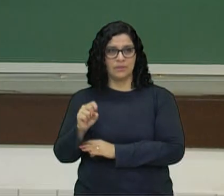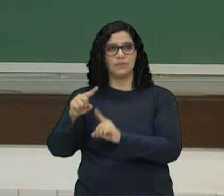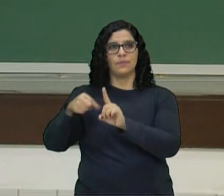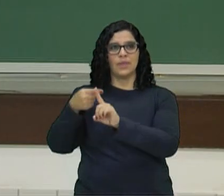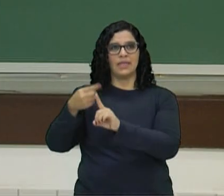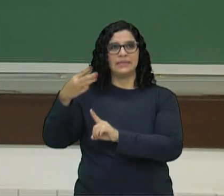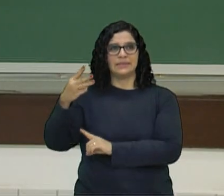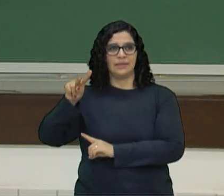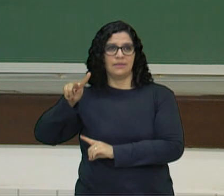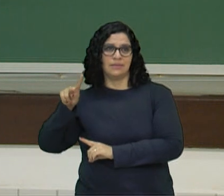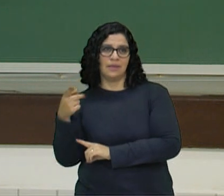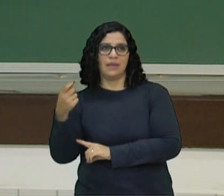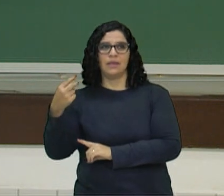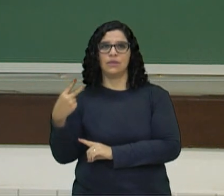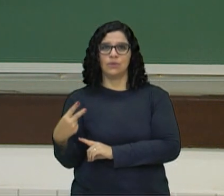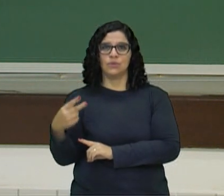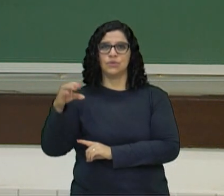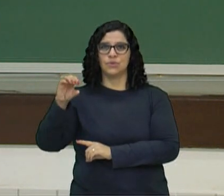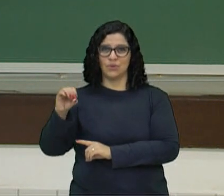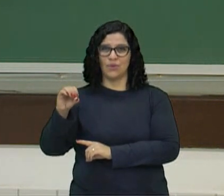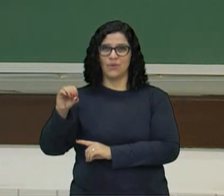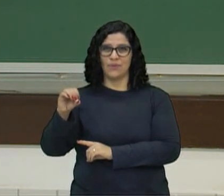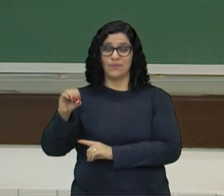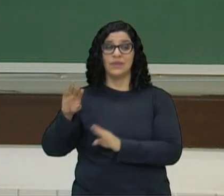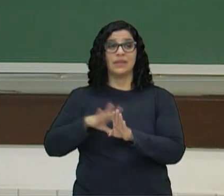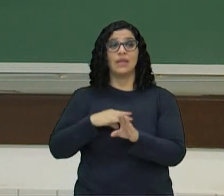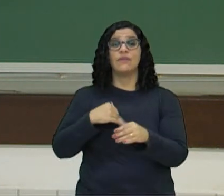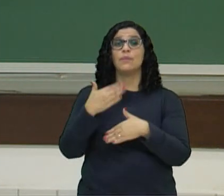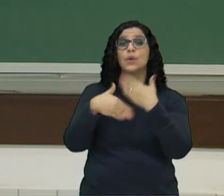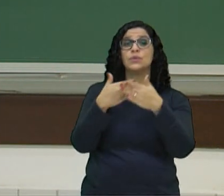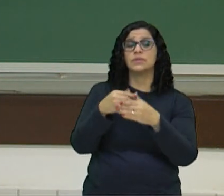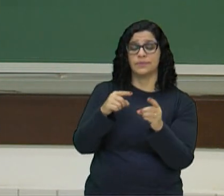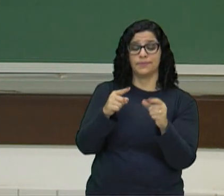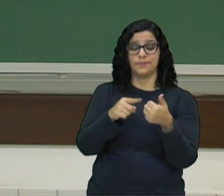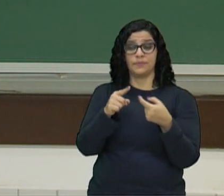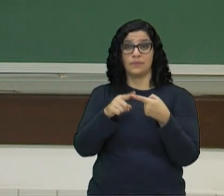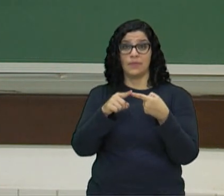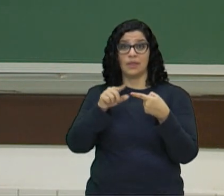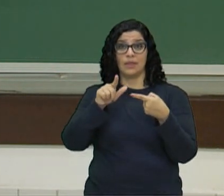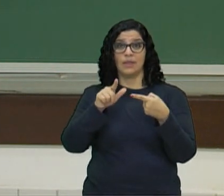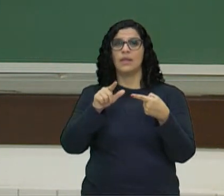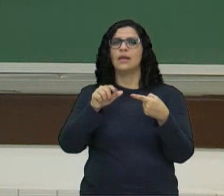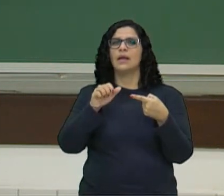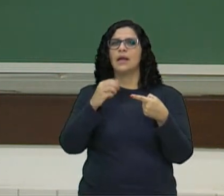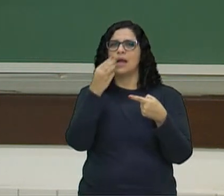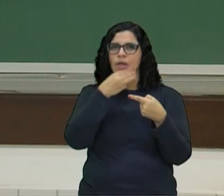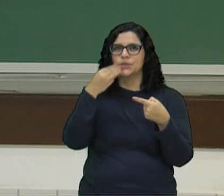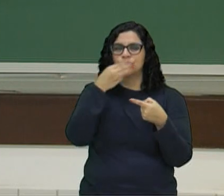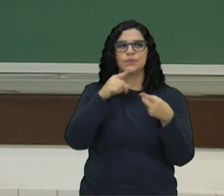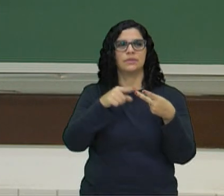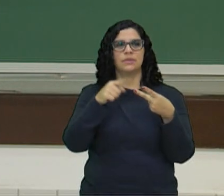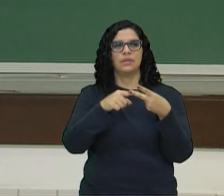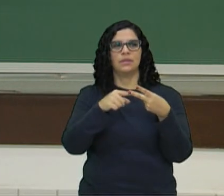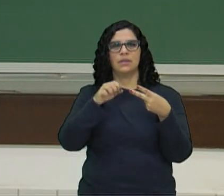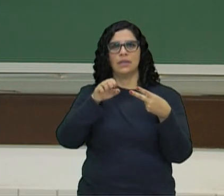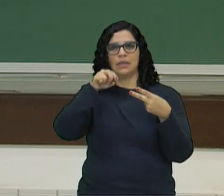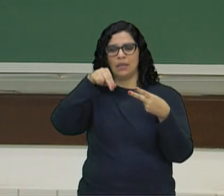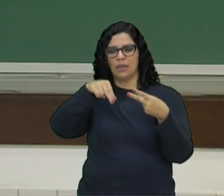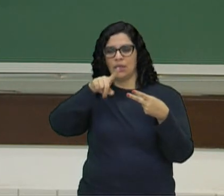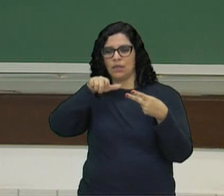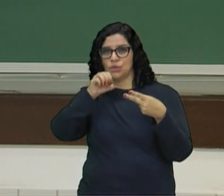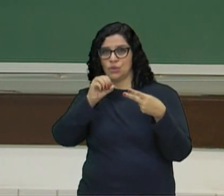água? Também. Mas olha que interessante, ela produziu açúcar. Na nitrobactéria, produz um